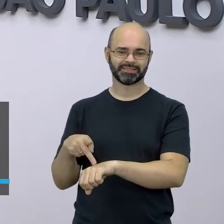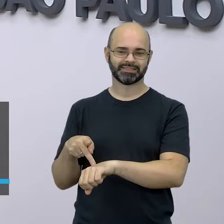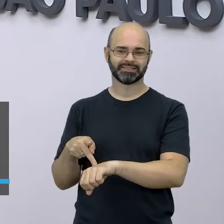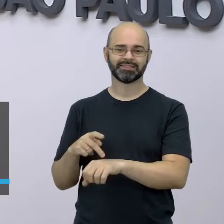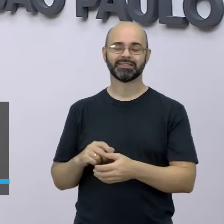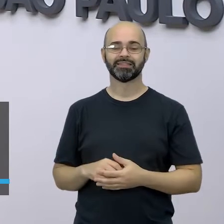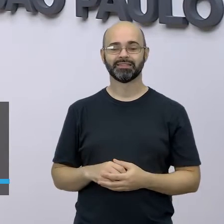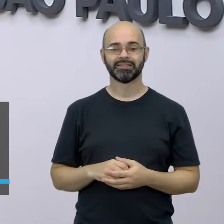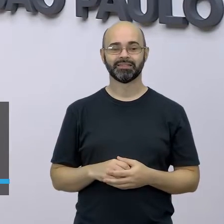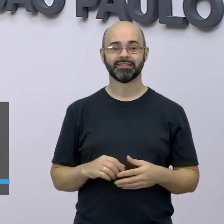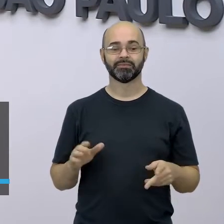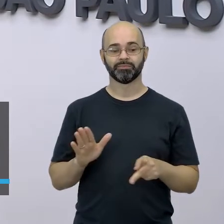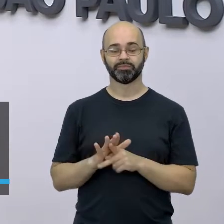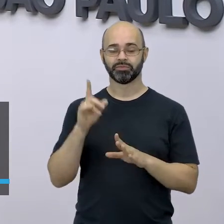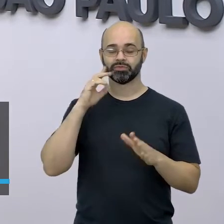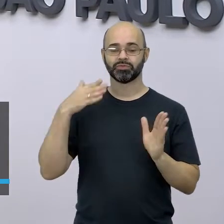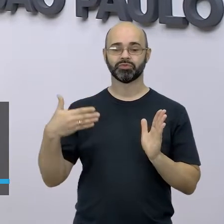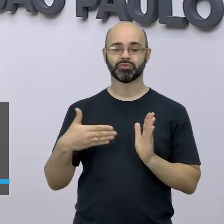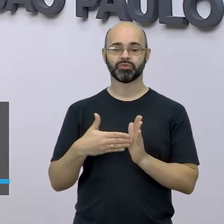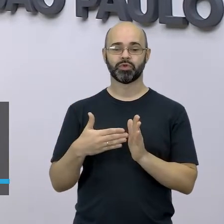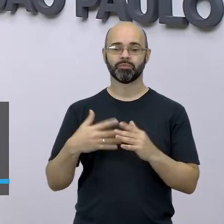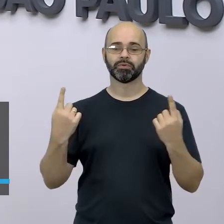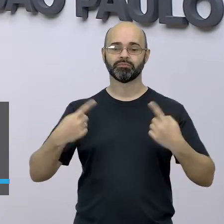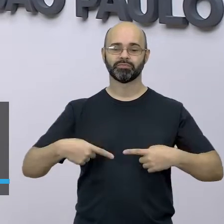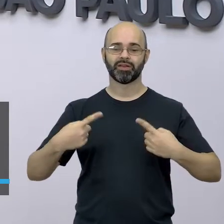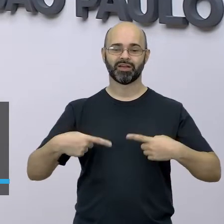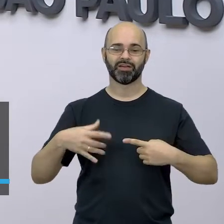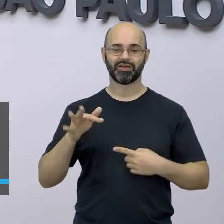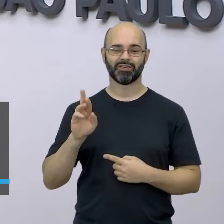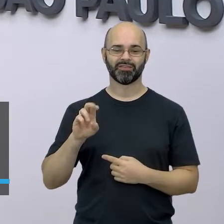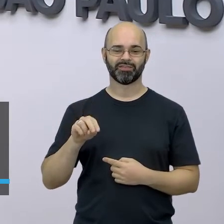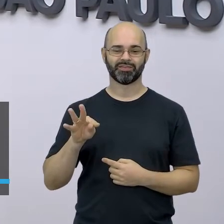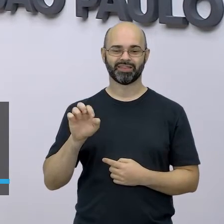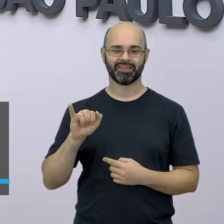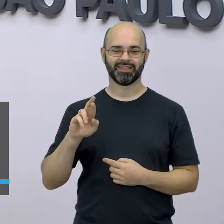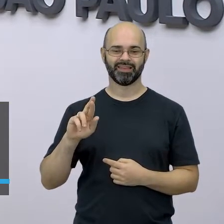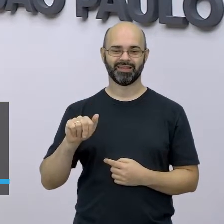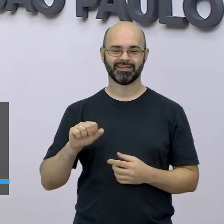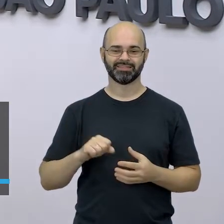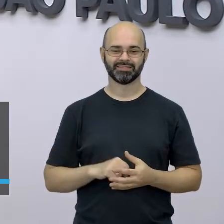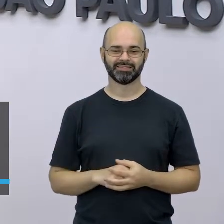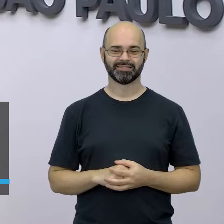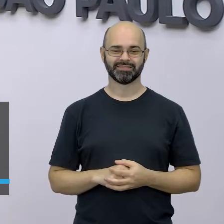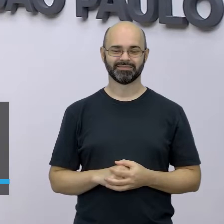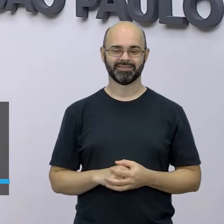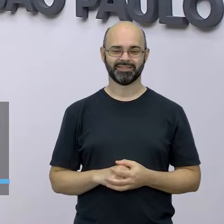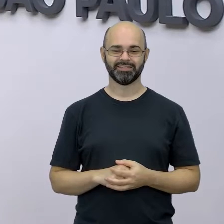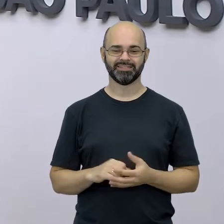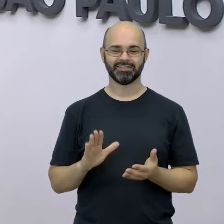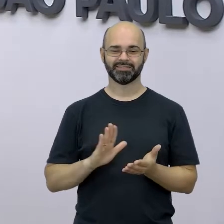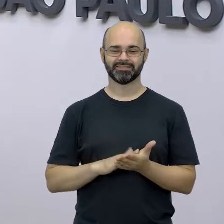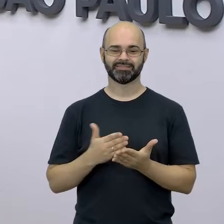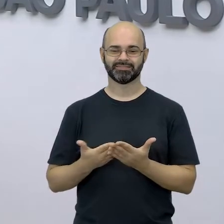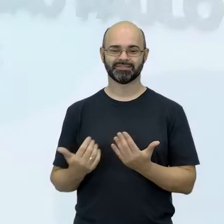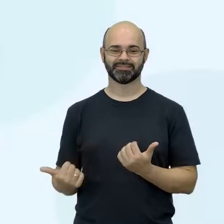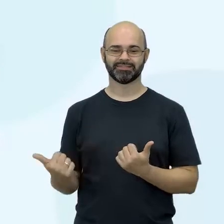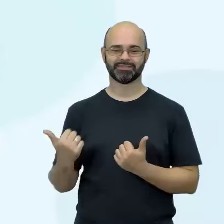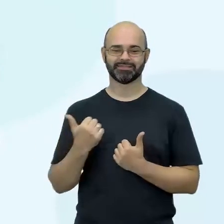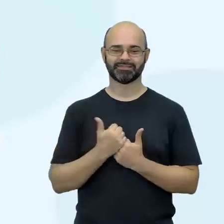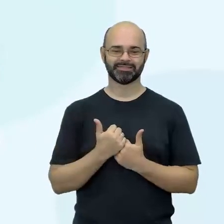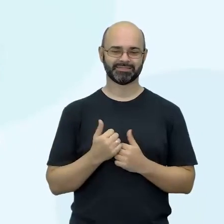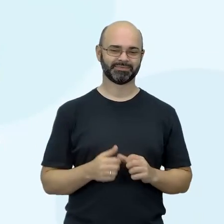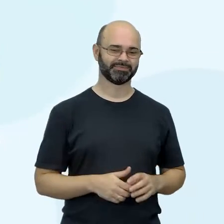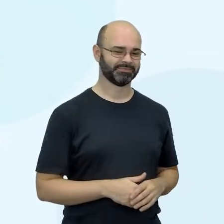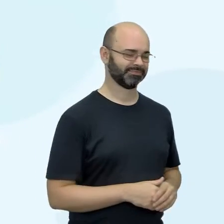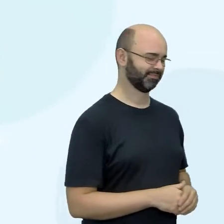e das suas fronteiras, ou seja, do seu território, tá bom, pessoal? Limitações, né? Eu vou passar rapidamente